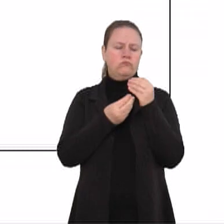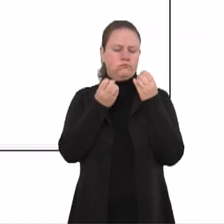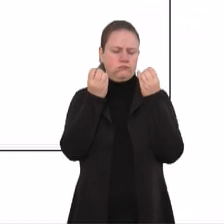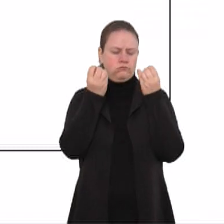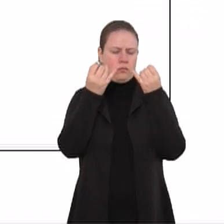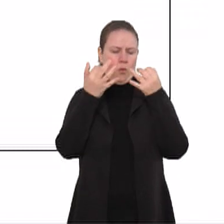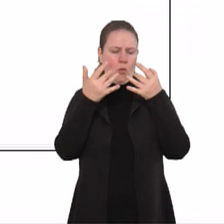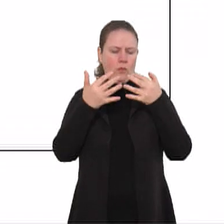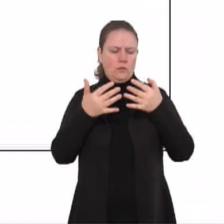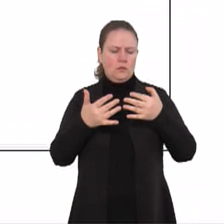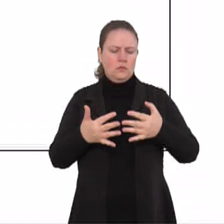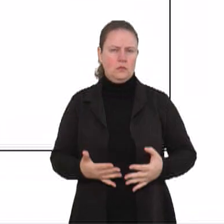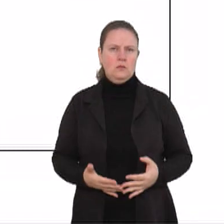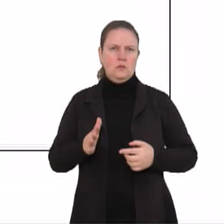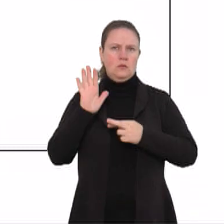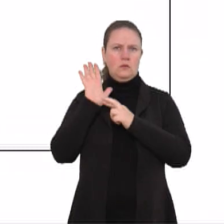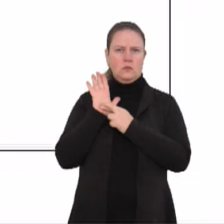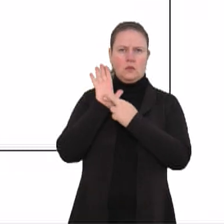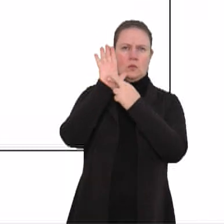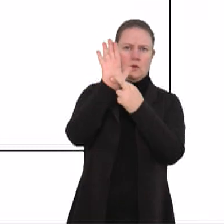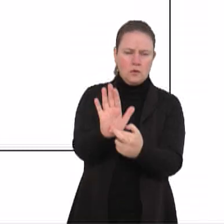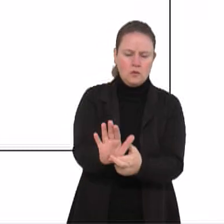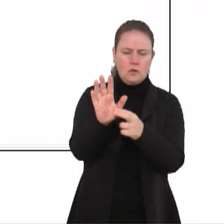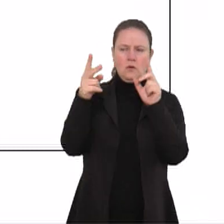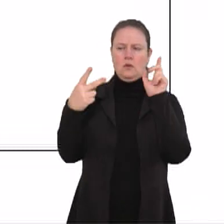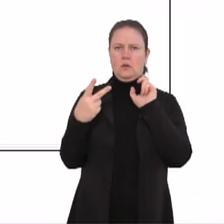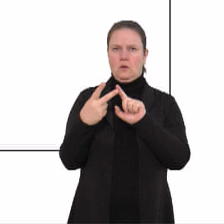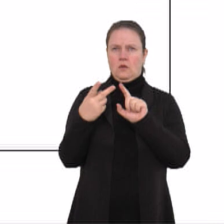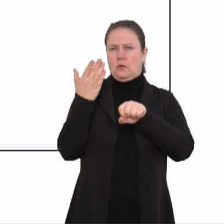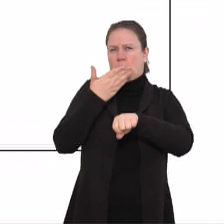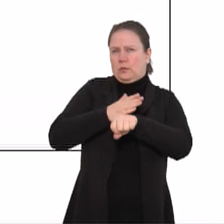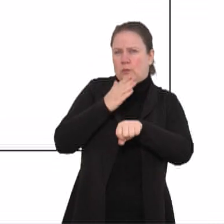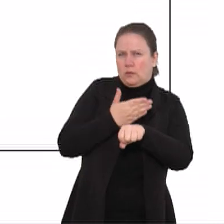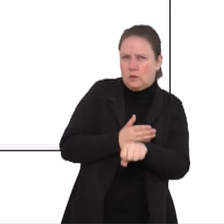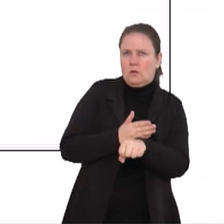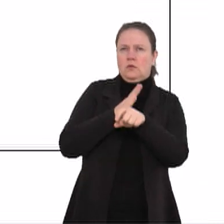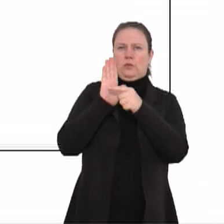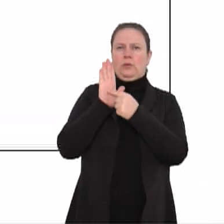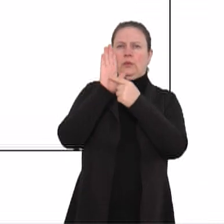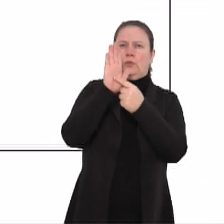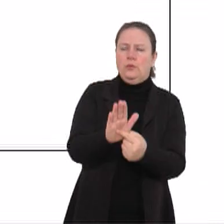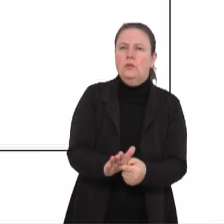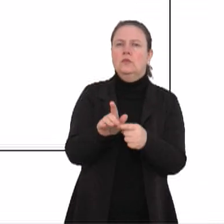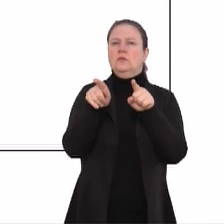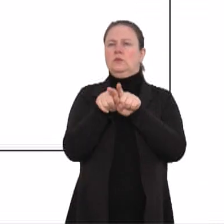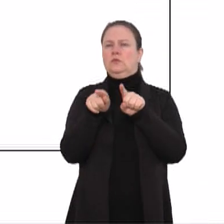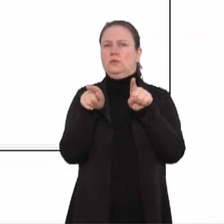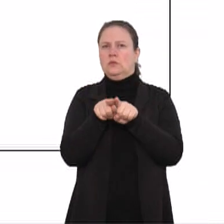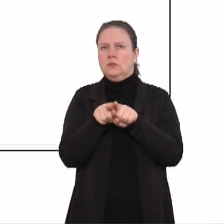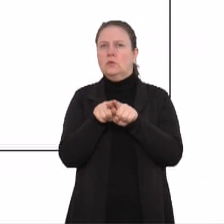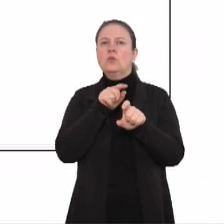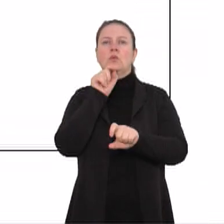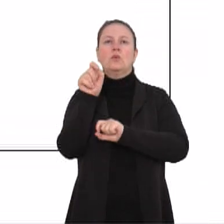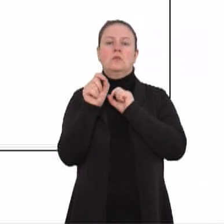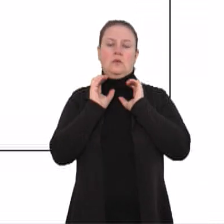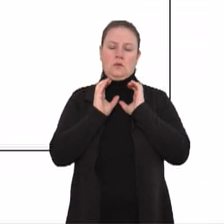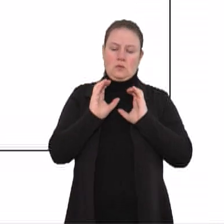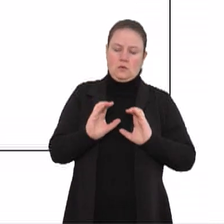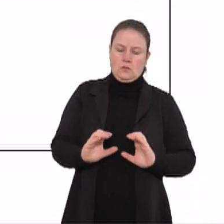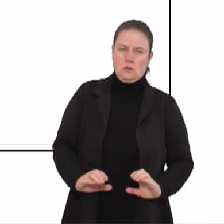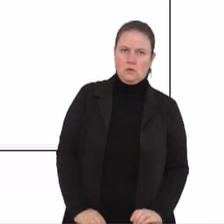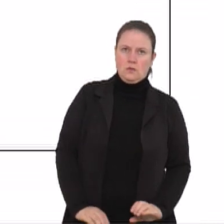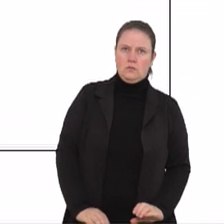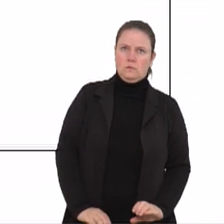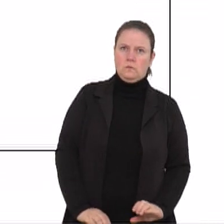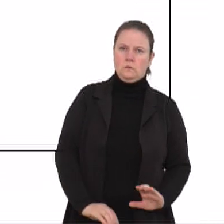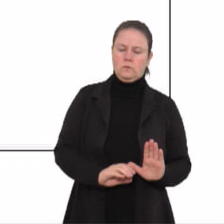de representações e práticas, normas, regras, preceitos de caráter